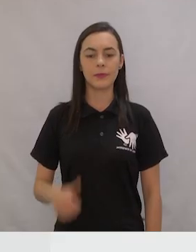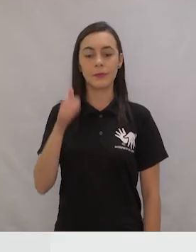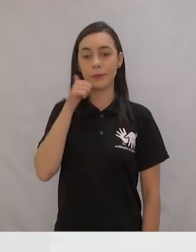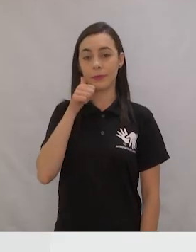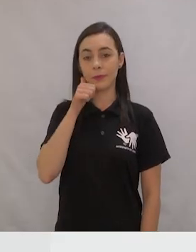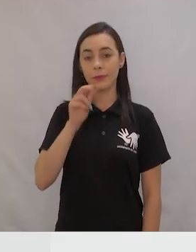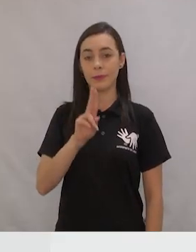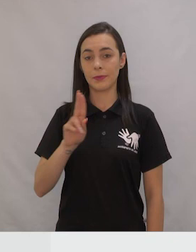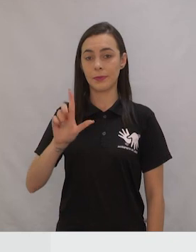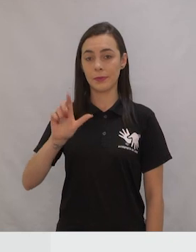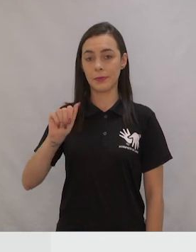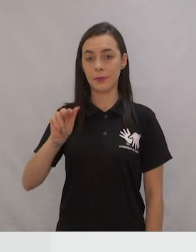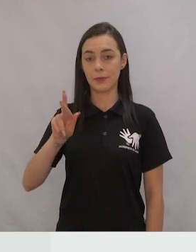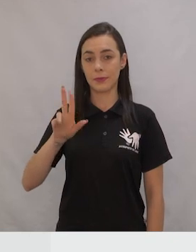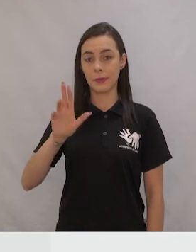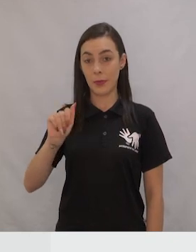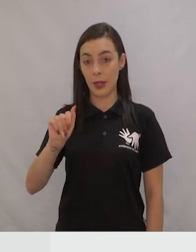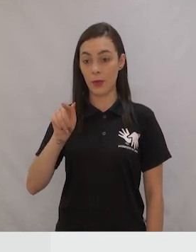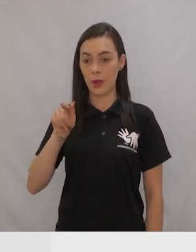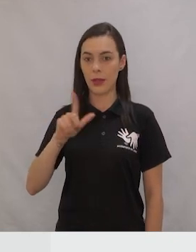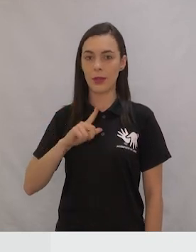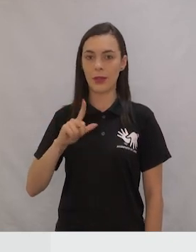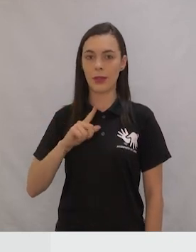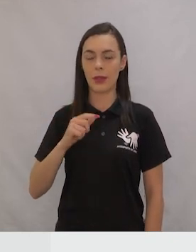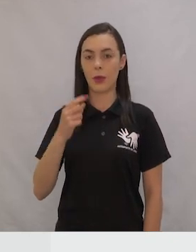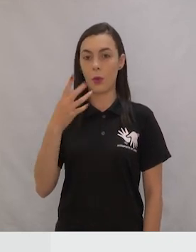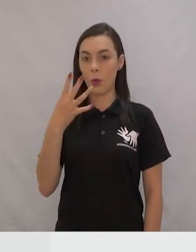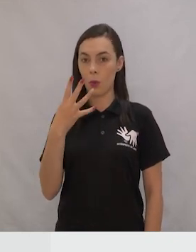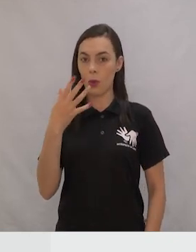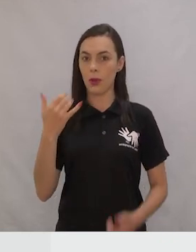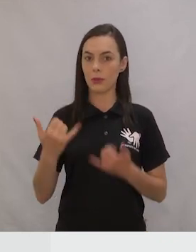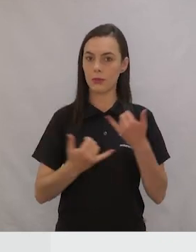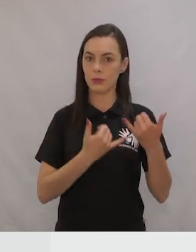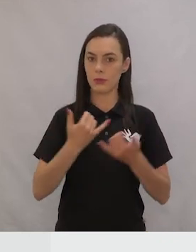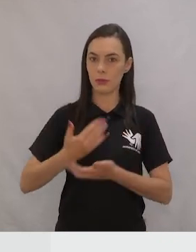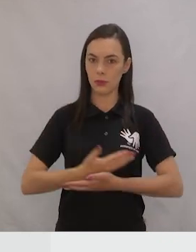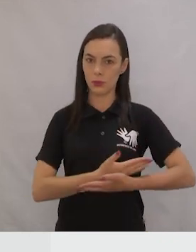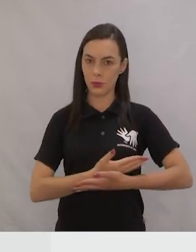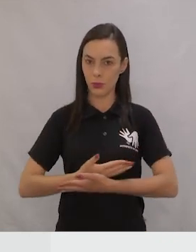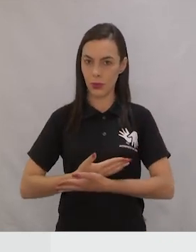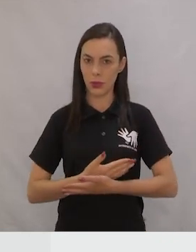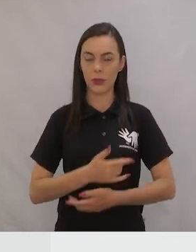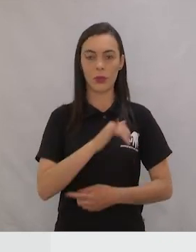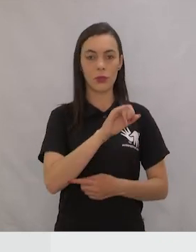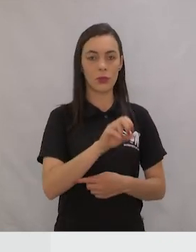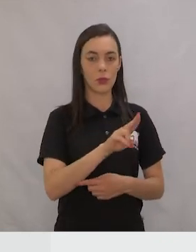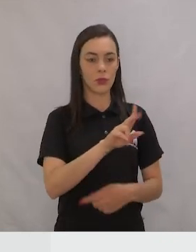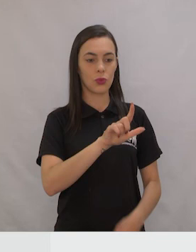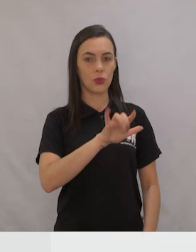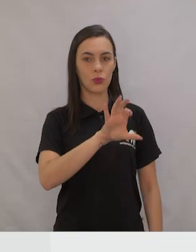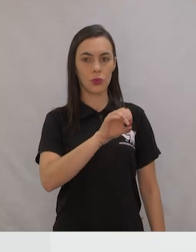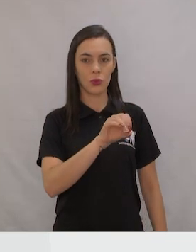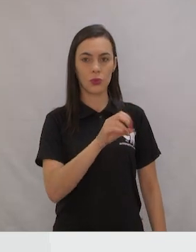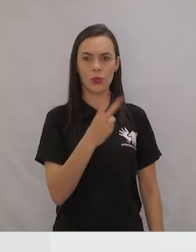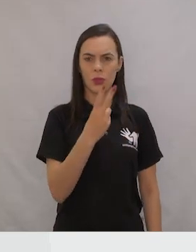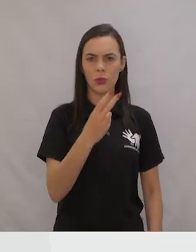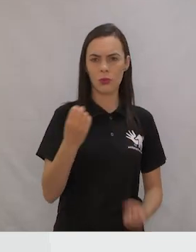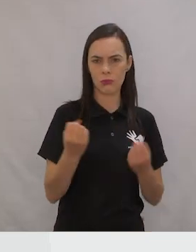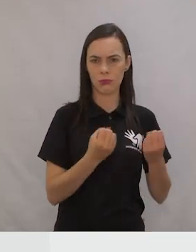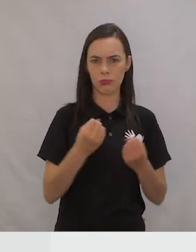Laura tem 4 bonecas e Júlio tem 2 carrinhos.